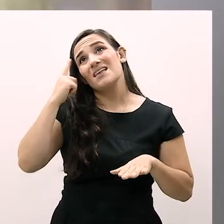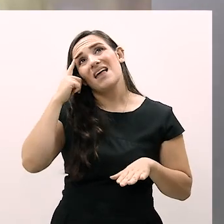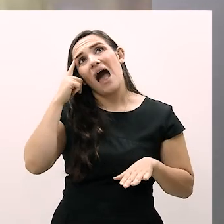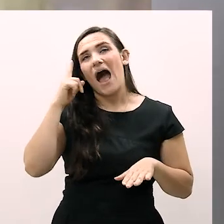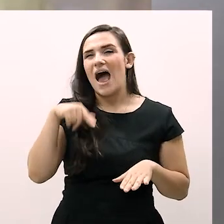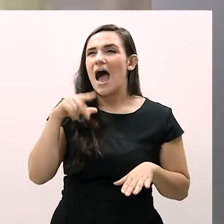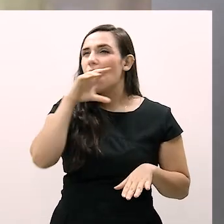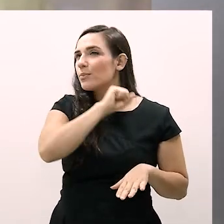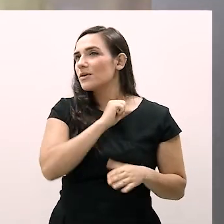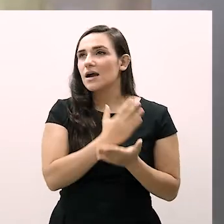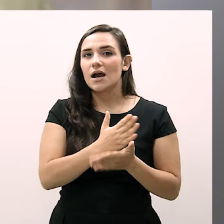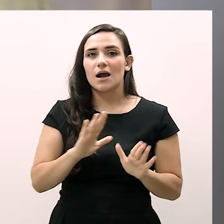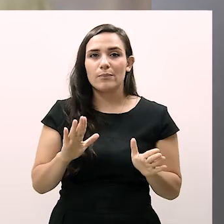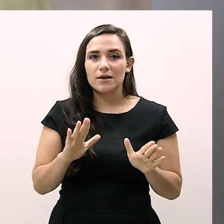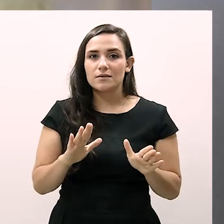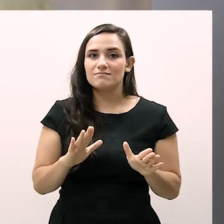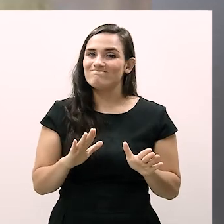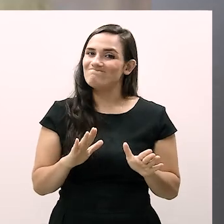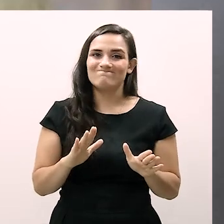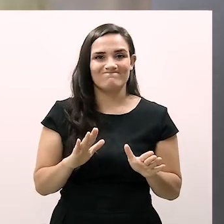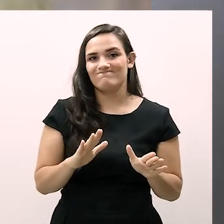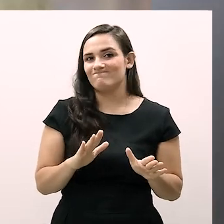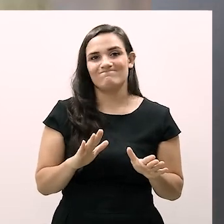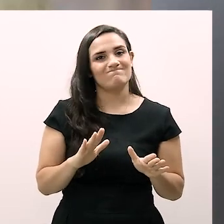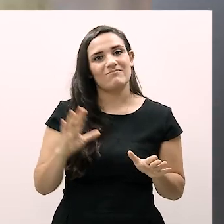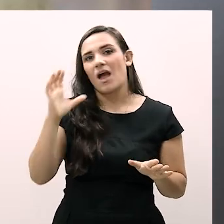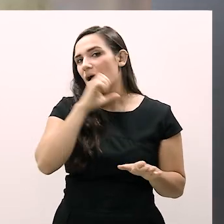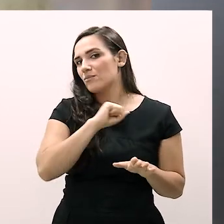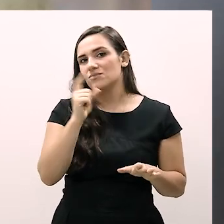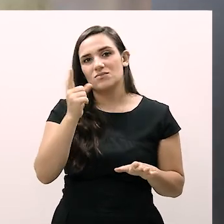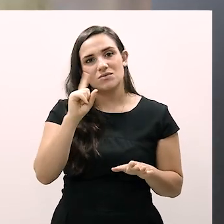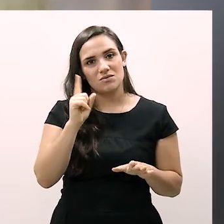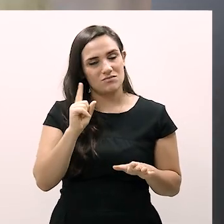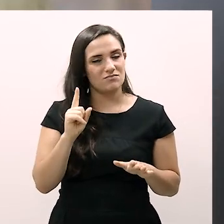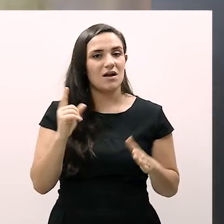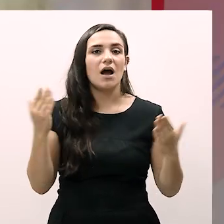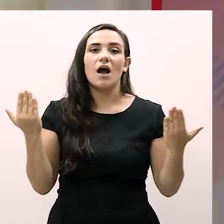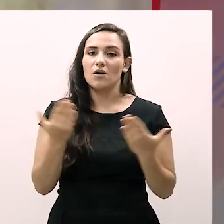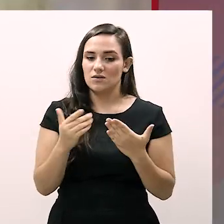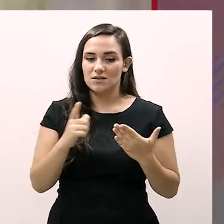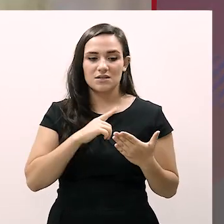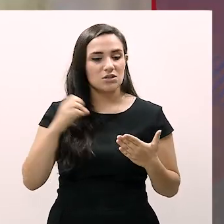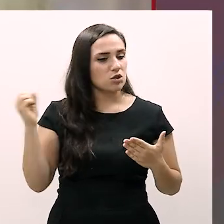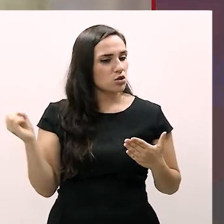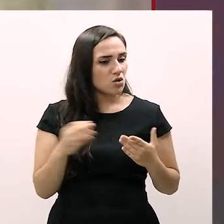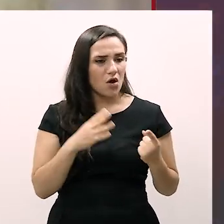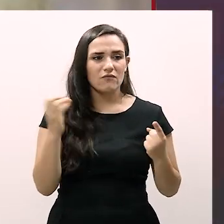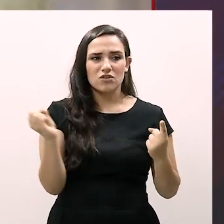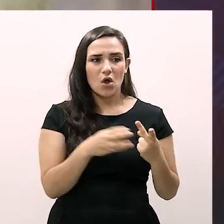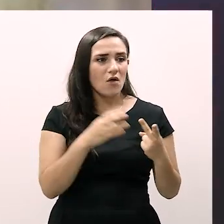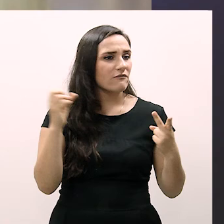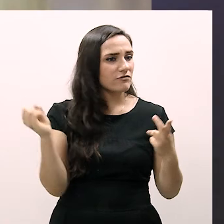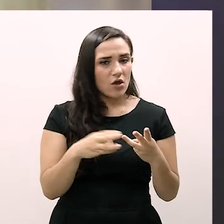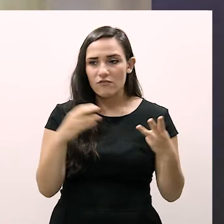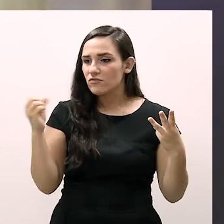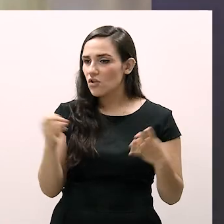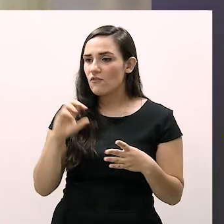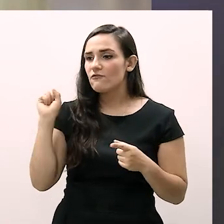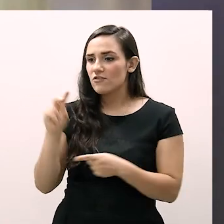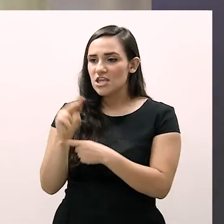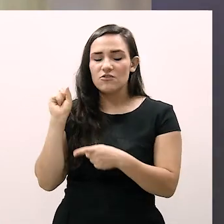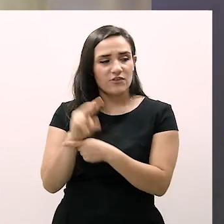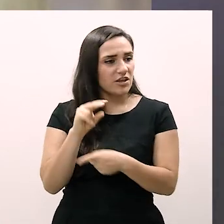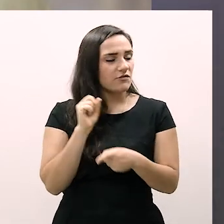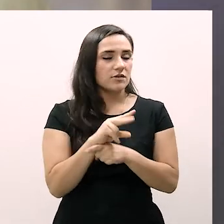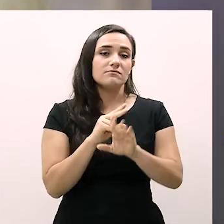Covid-19. Achávamos que isso iria passar muito mais rápido, infelizmente não passou. Agora, com todas essas novas